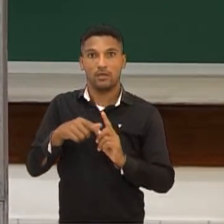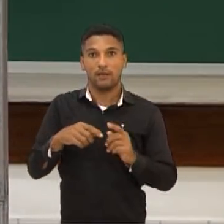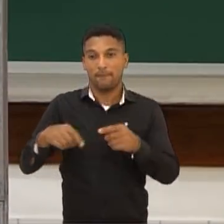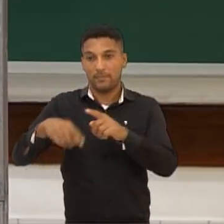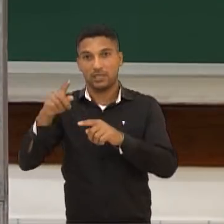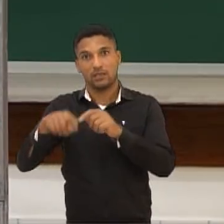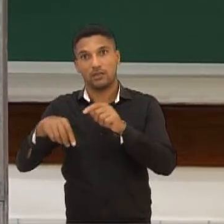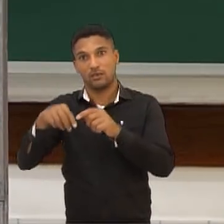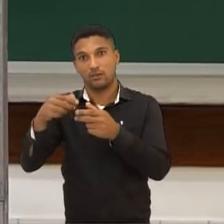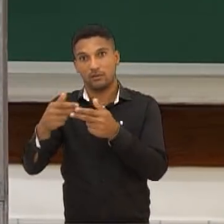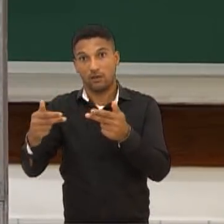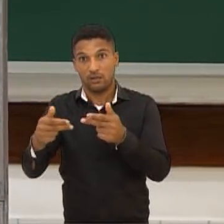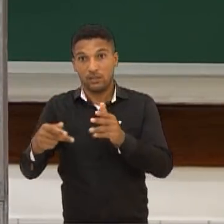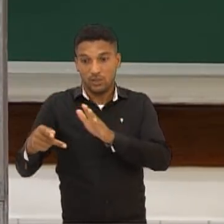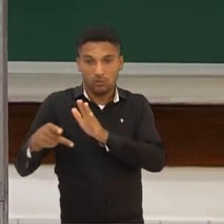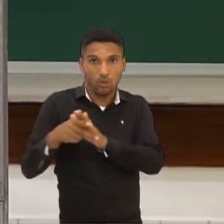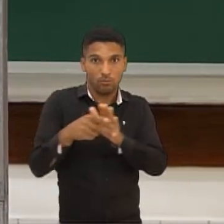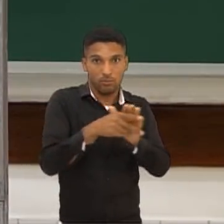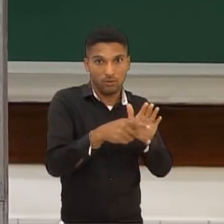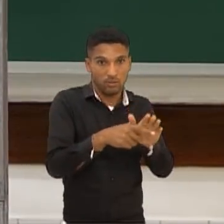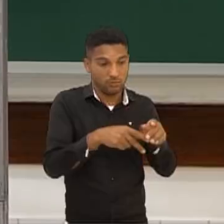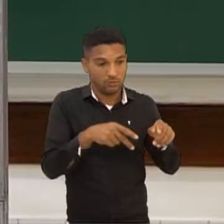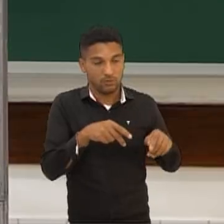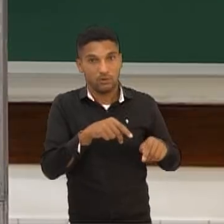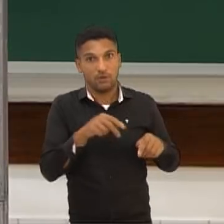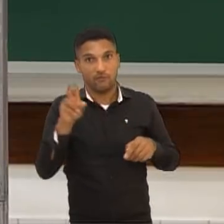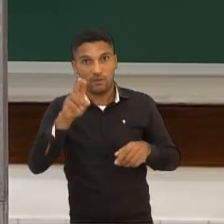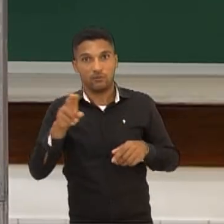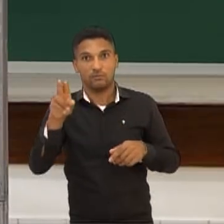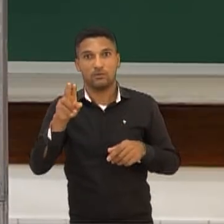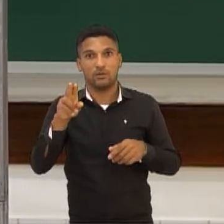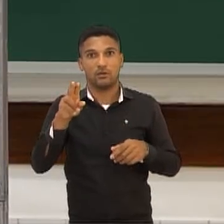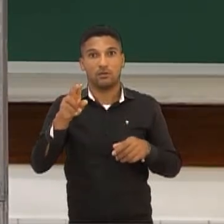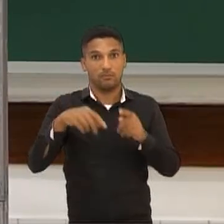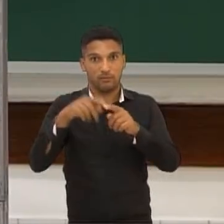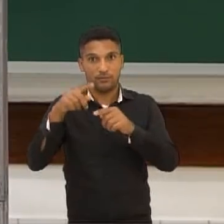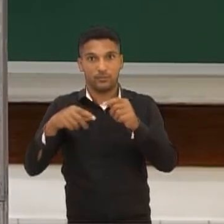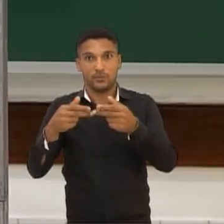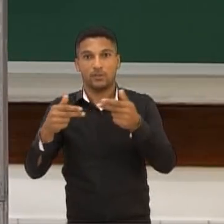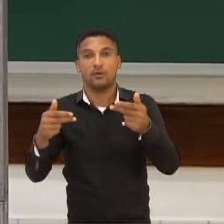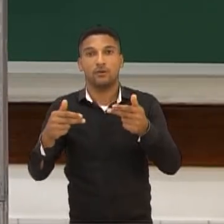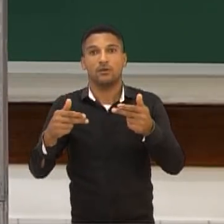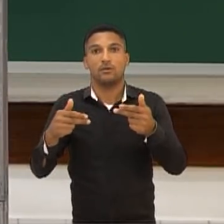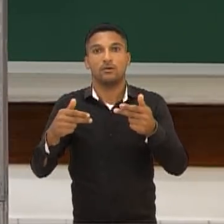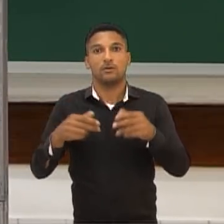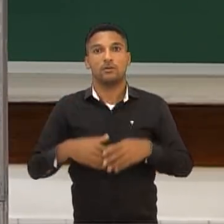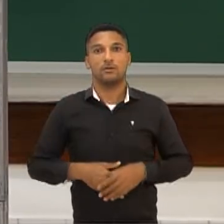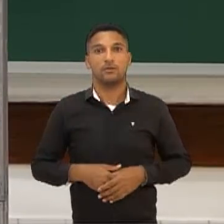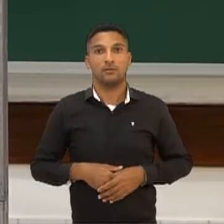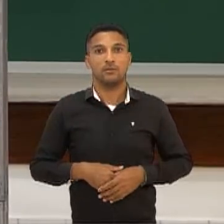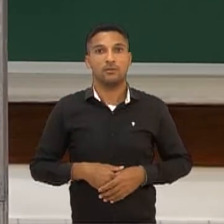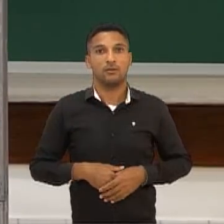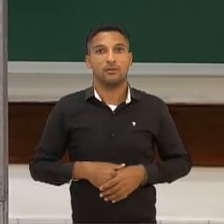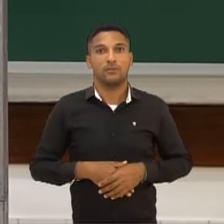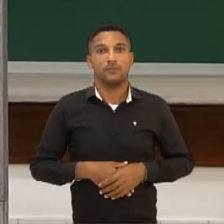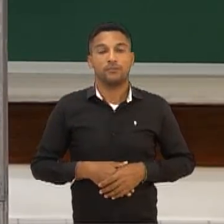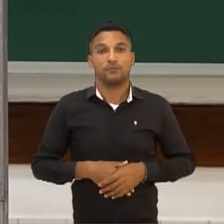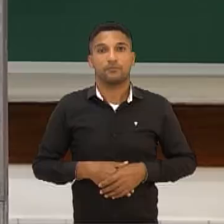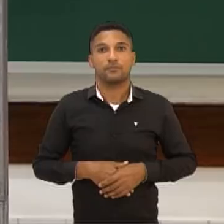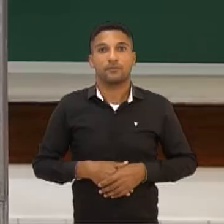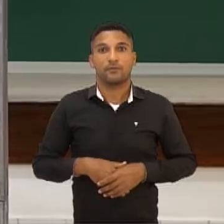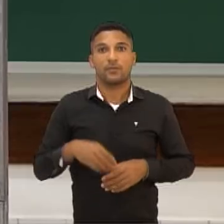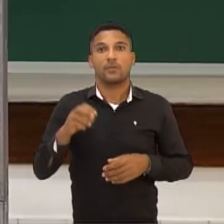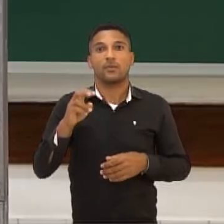máquina fotográfica, o que ele vai usar. Ele vai separar esses materiais para utilizar, os recursos que ele vai utilizar. Ele